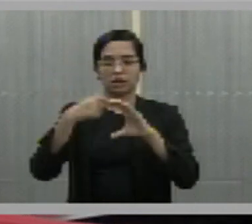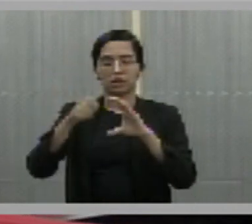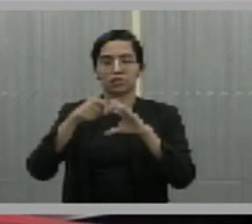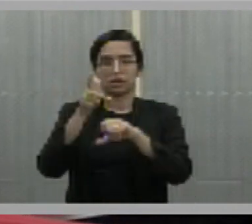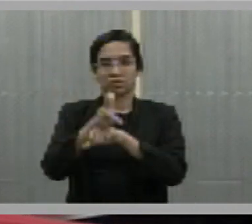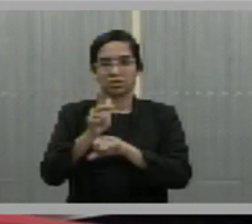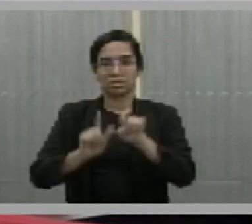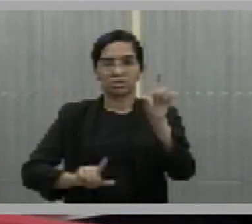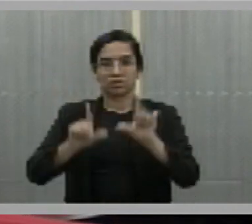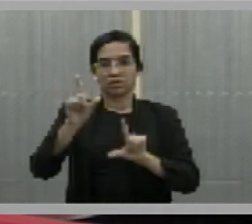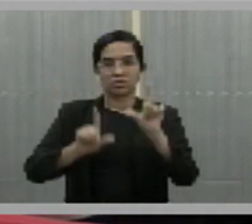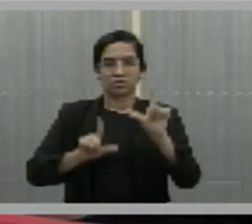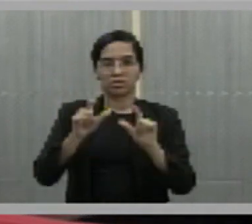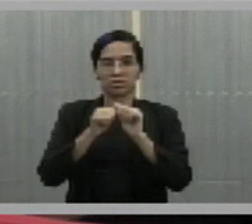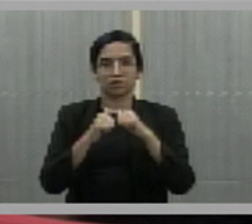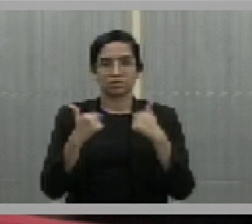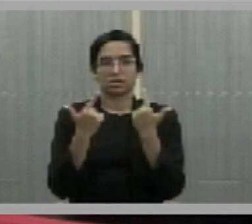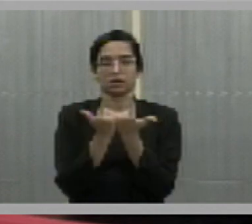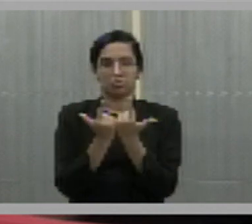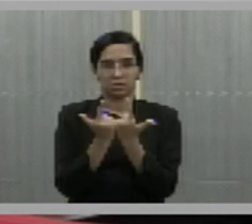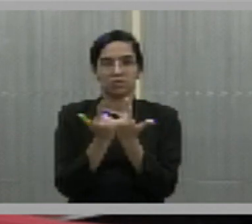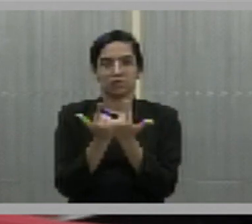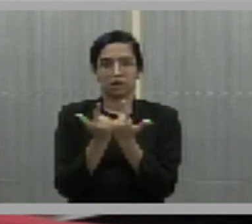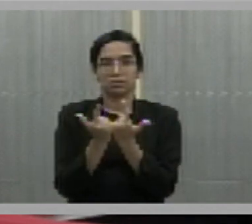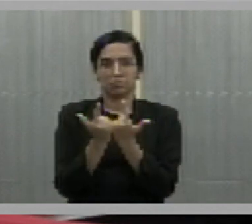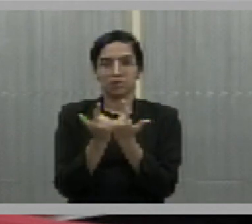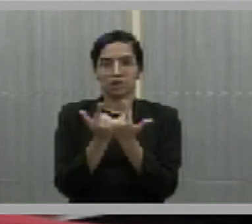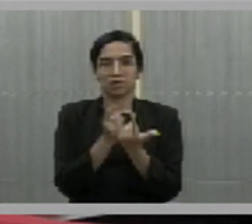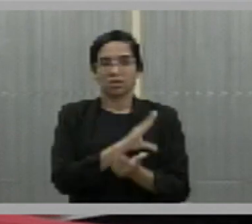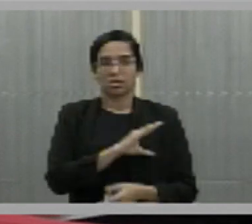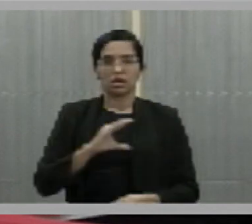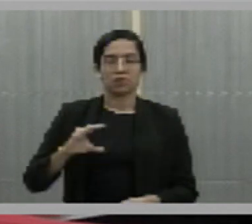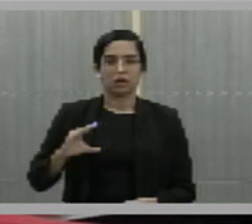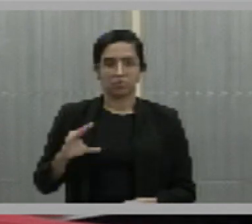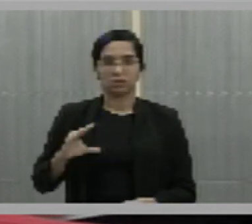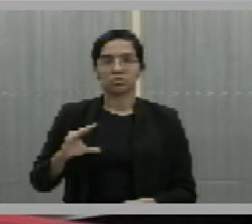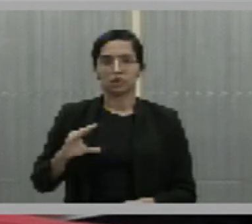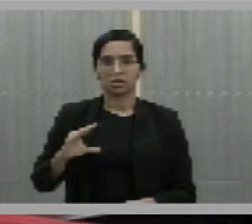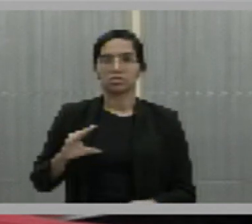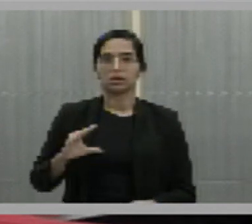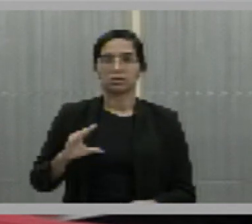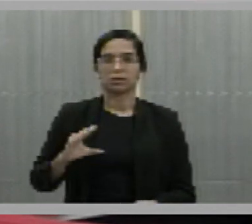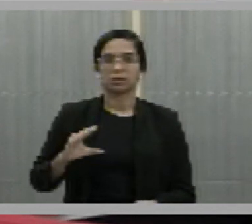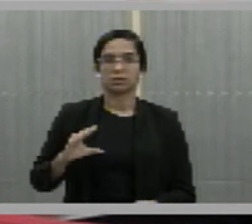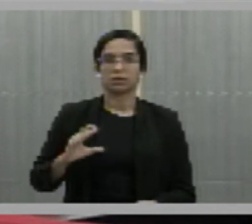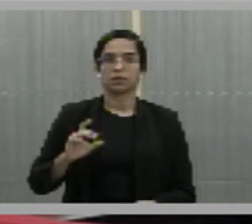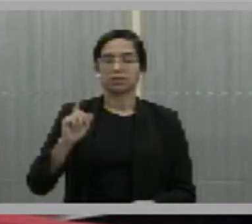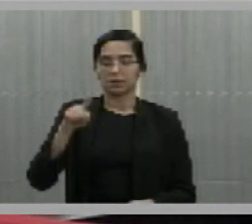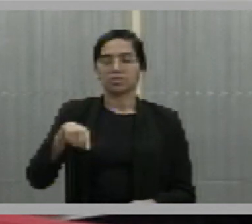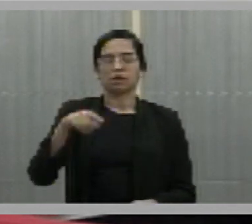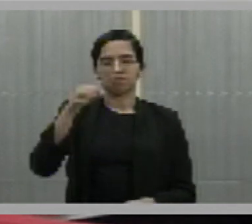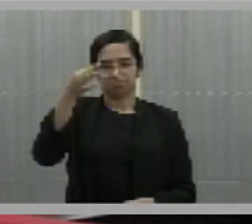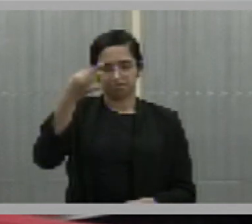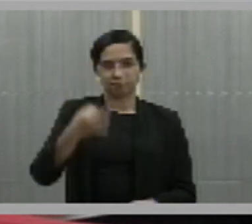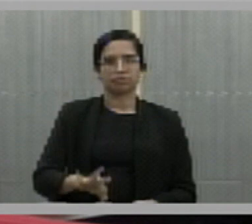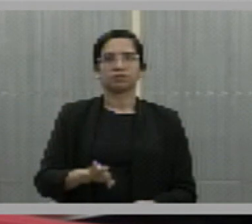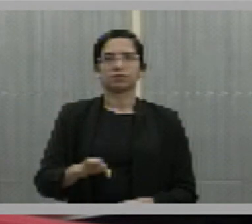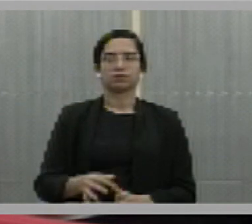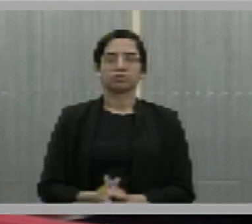TV Assembleia do momento das comissões, ele é muito assertivo,